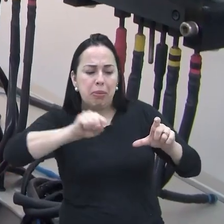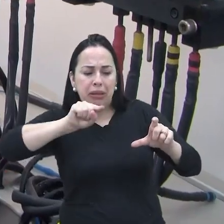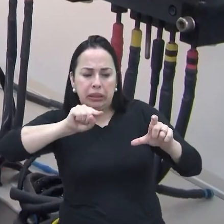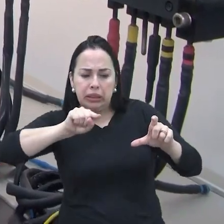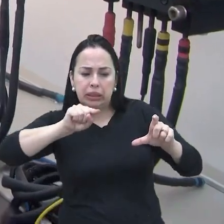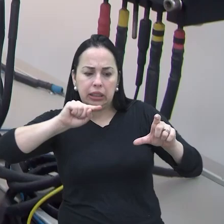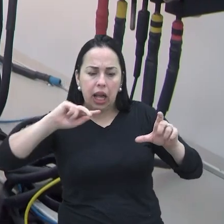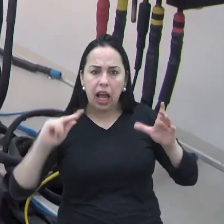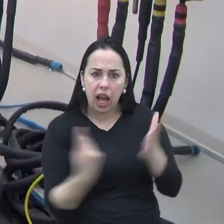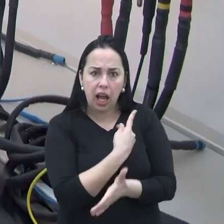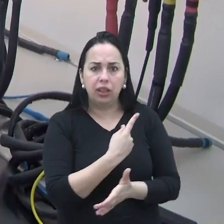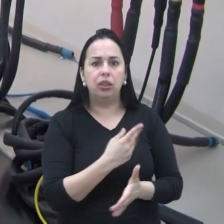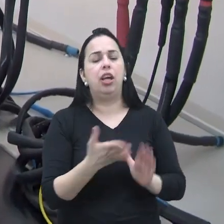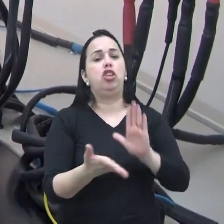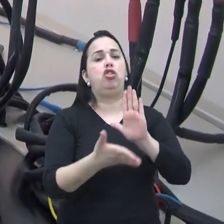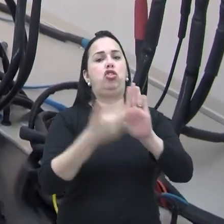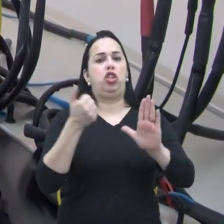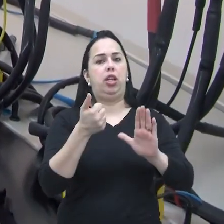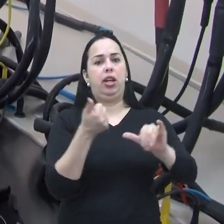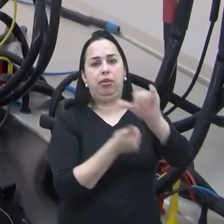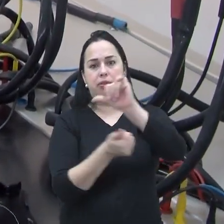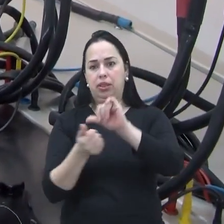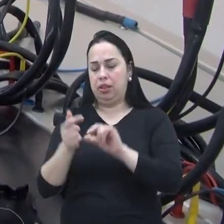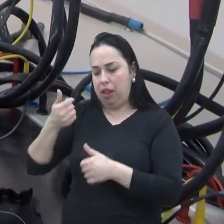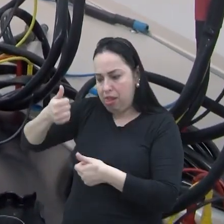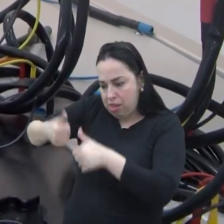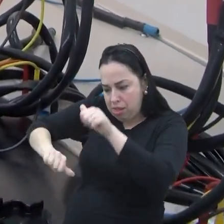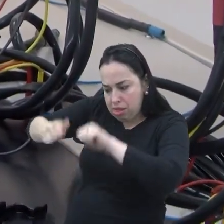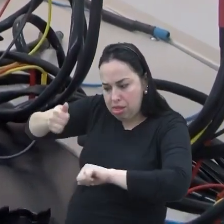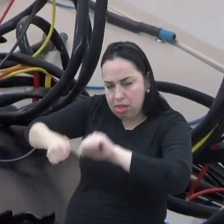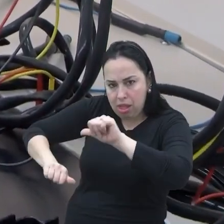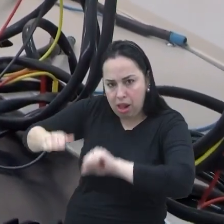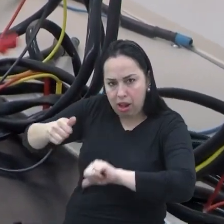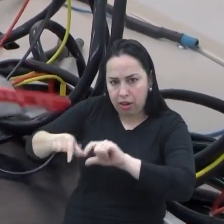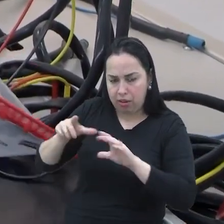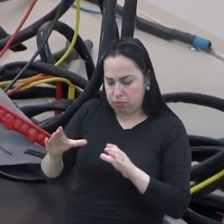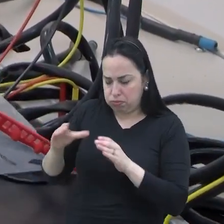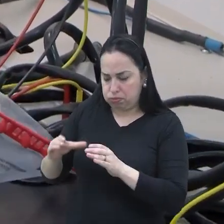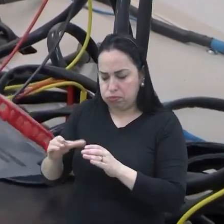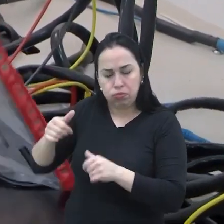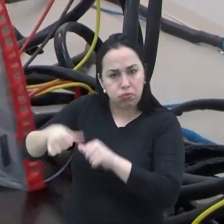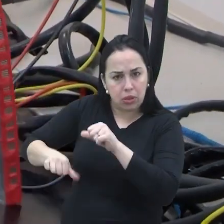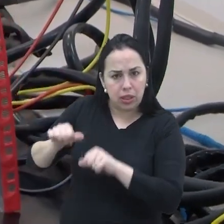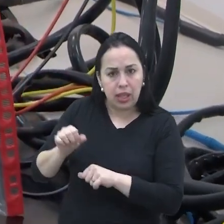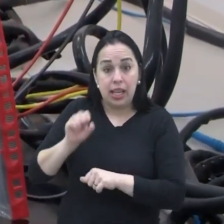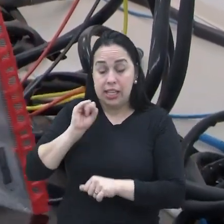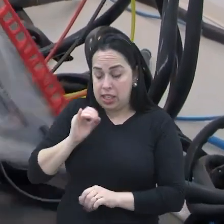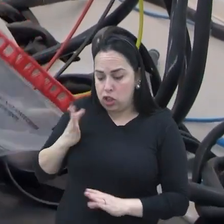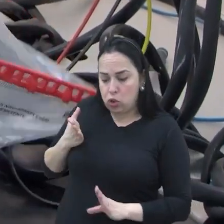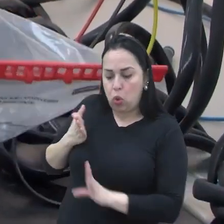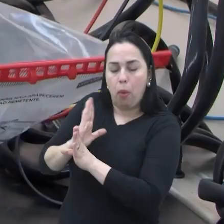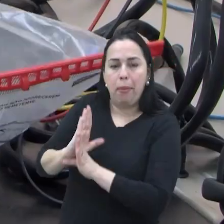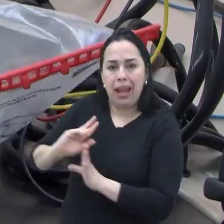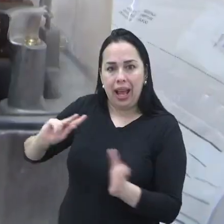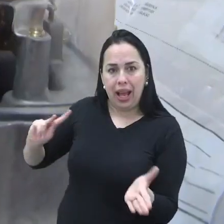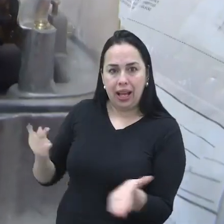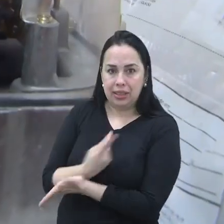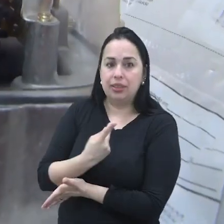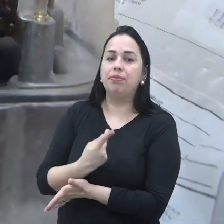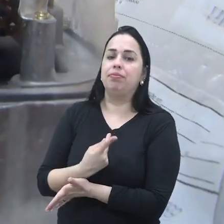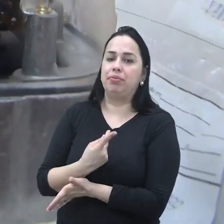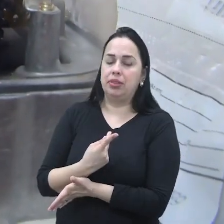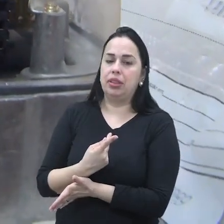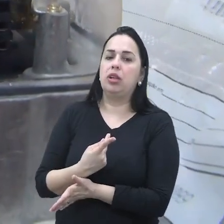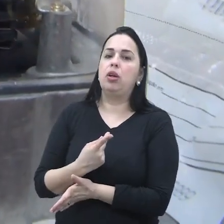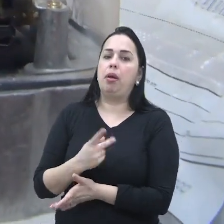Se um medidor está com alguma suspeita, é retirado e trazido para cá em uma embalagem lacrada. Se